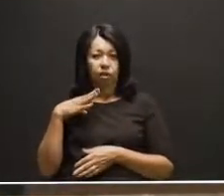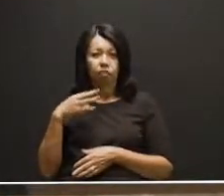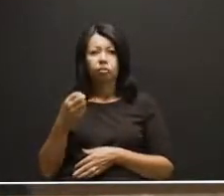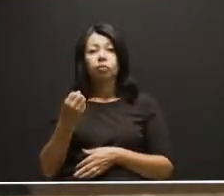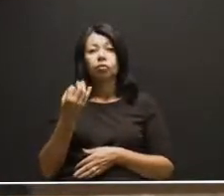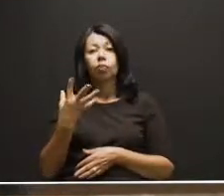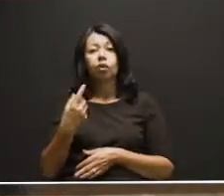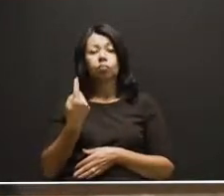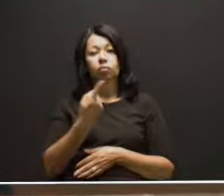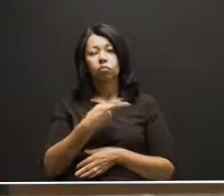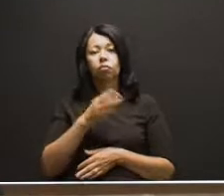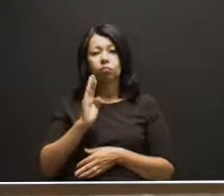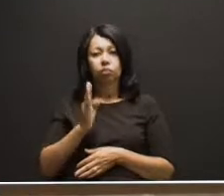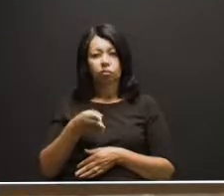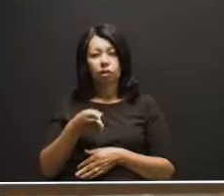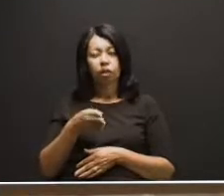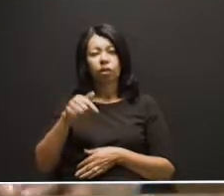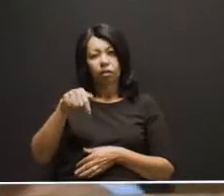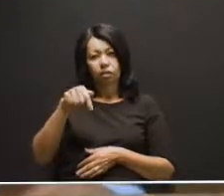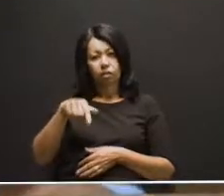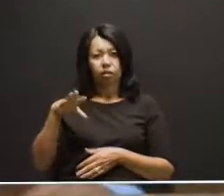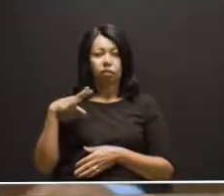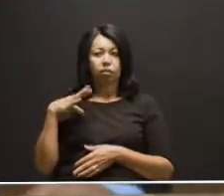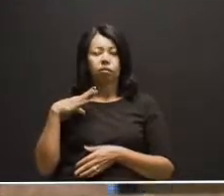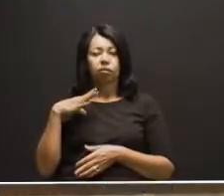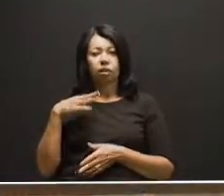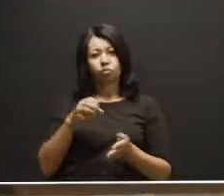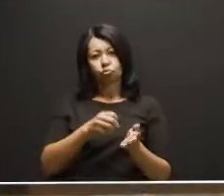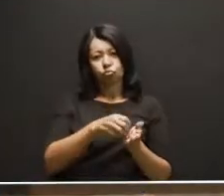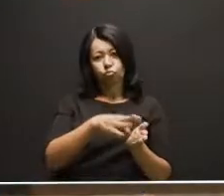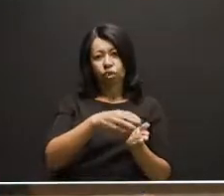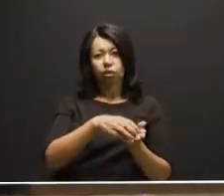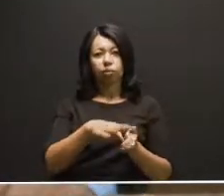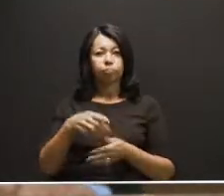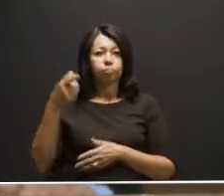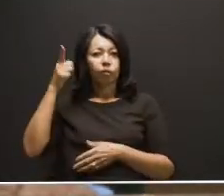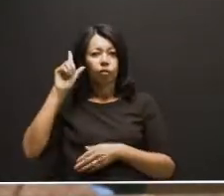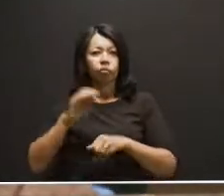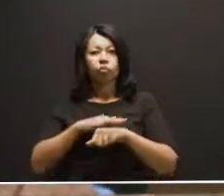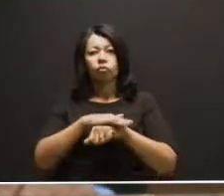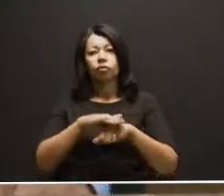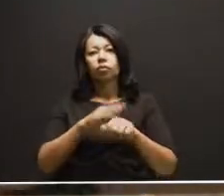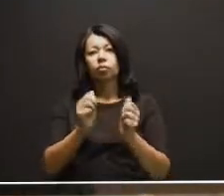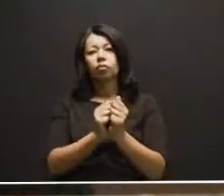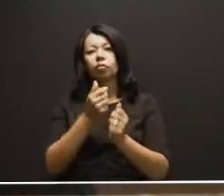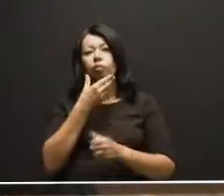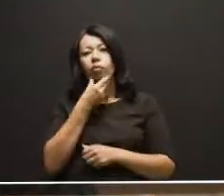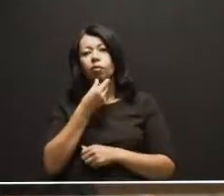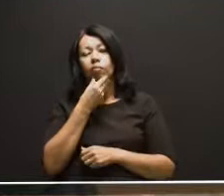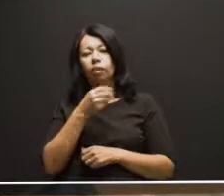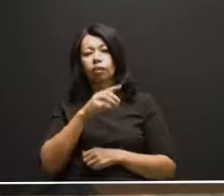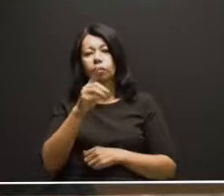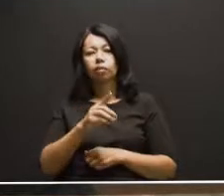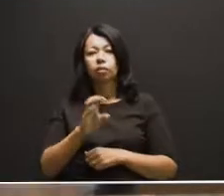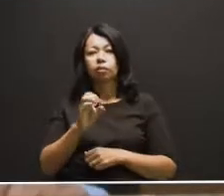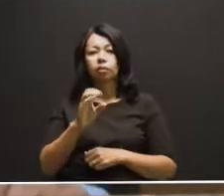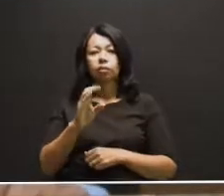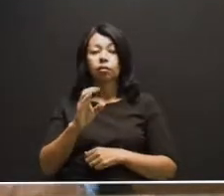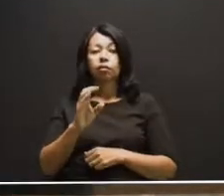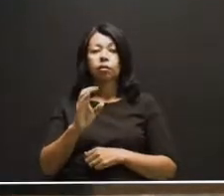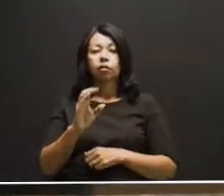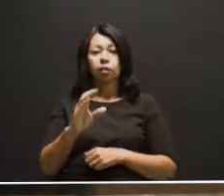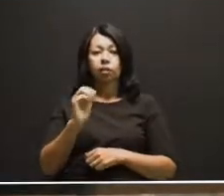nossos daqui da nossa cidade foram embora ontem conversando com zeca e ele falou eu poderia estar em qualquer lugar do